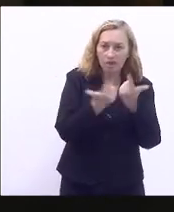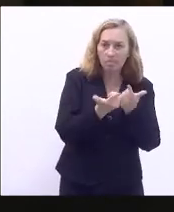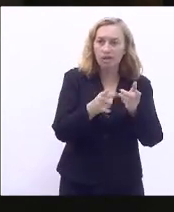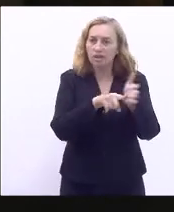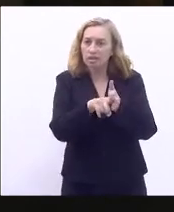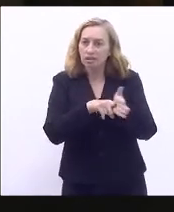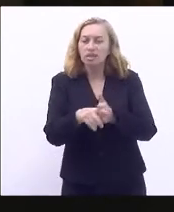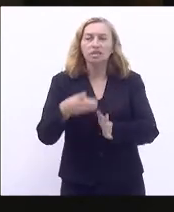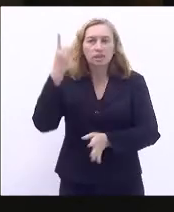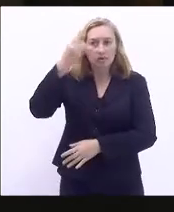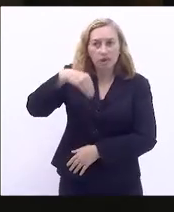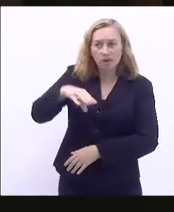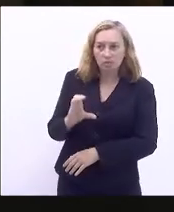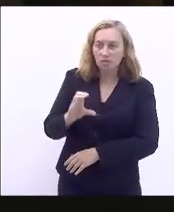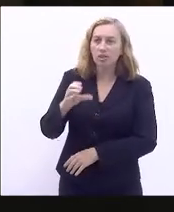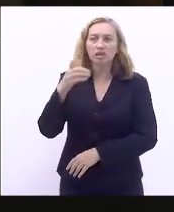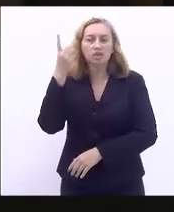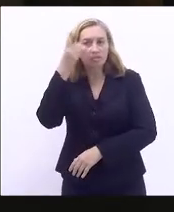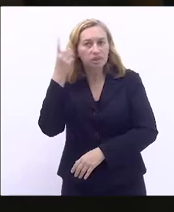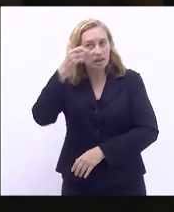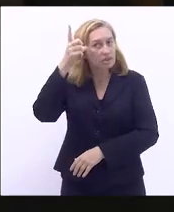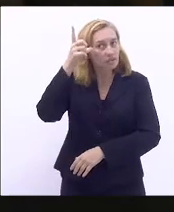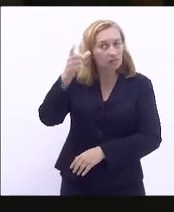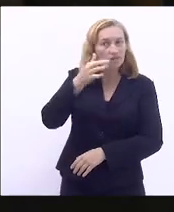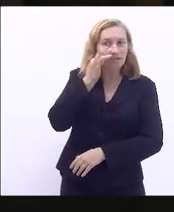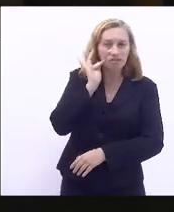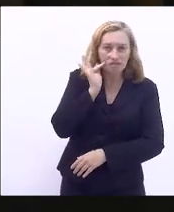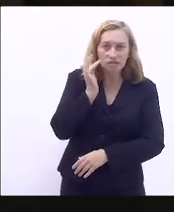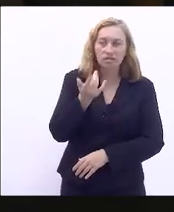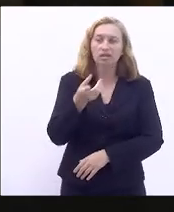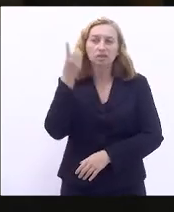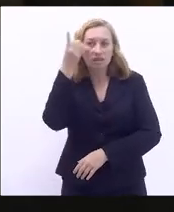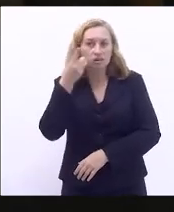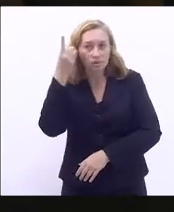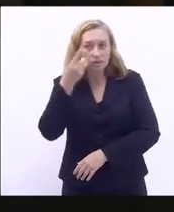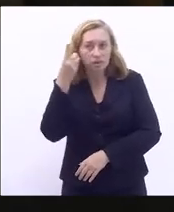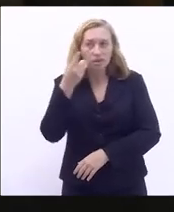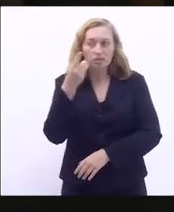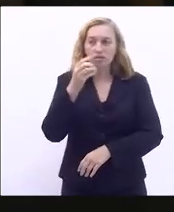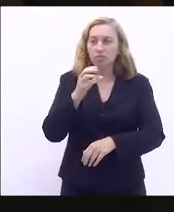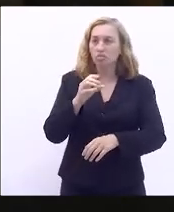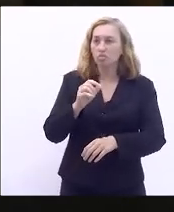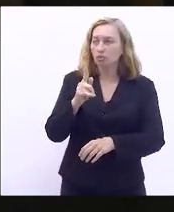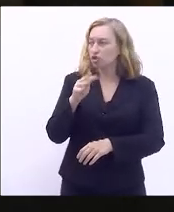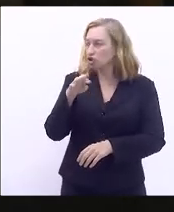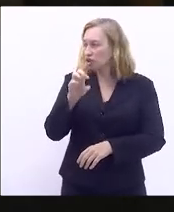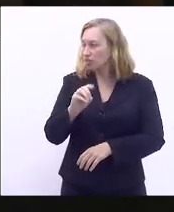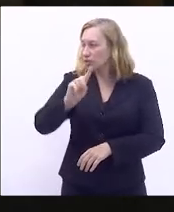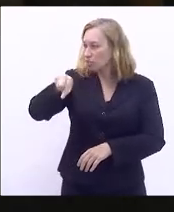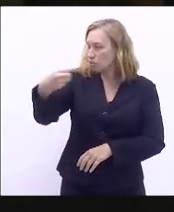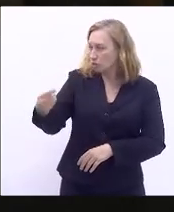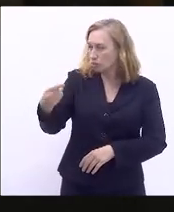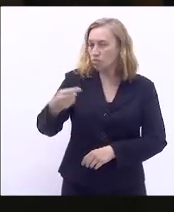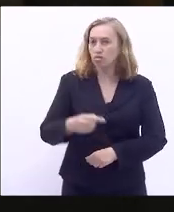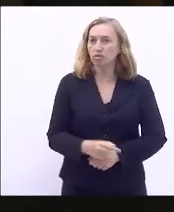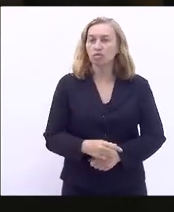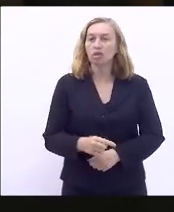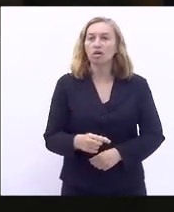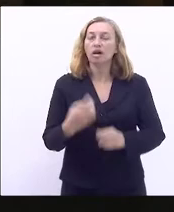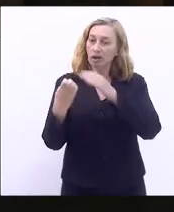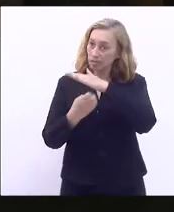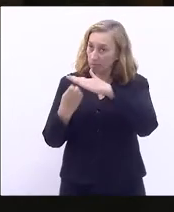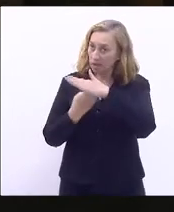Mink, deputada Lucinha, deputado Flávio Serafim, deputado Gustavo Schmidt, entre outros, a